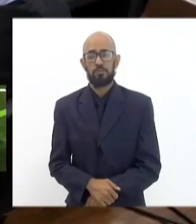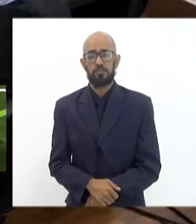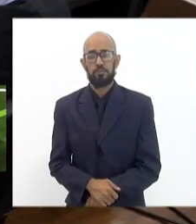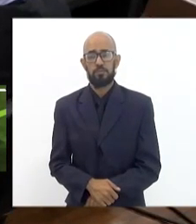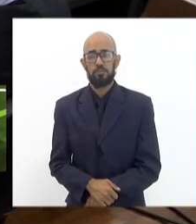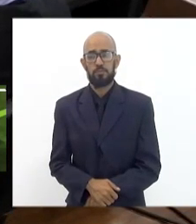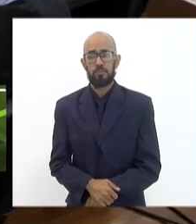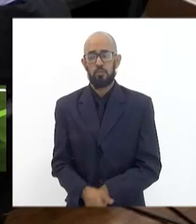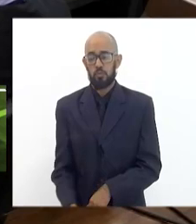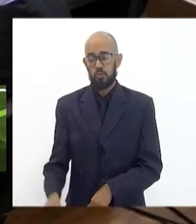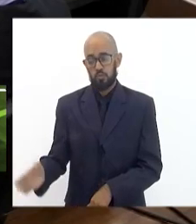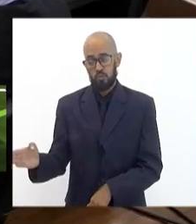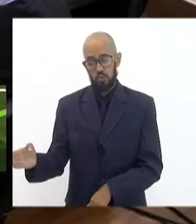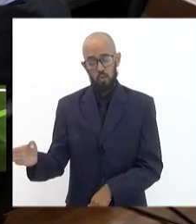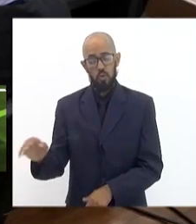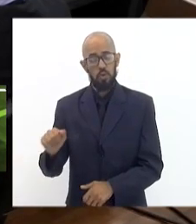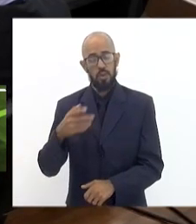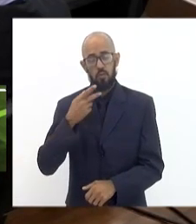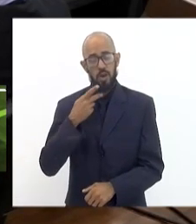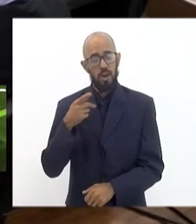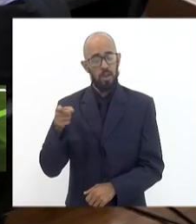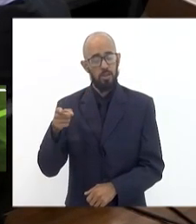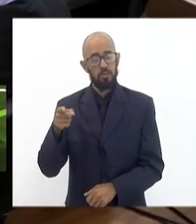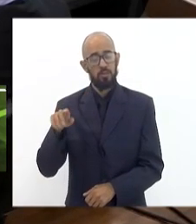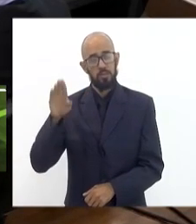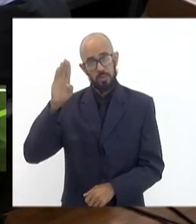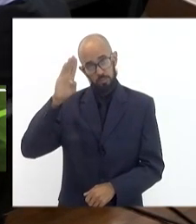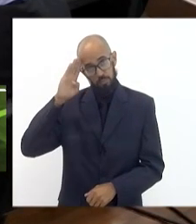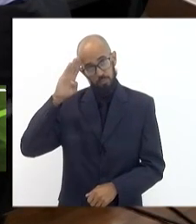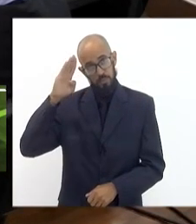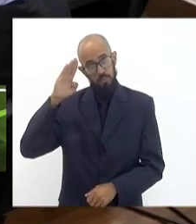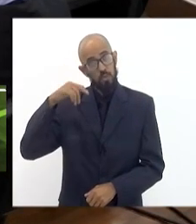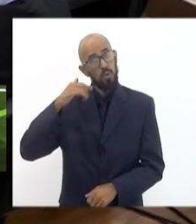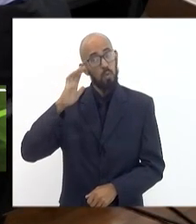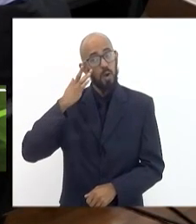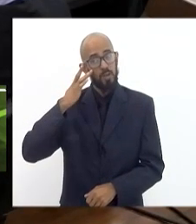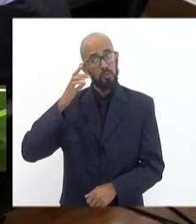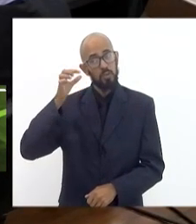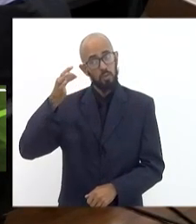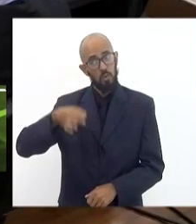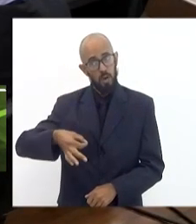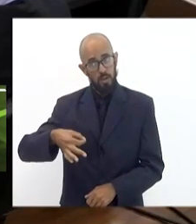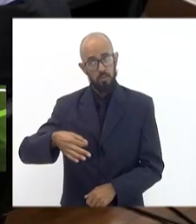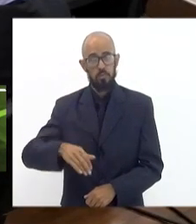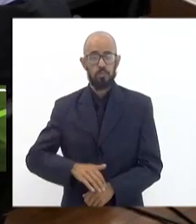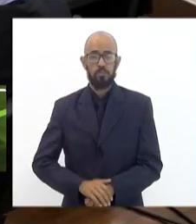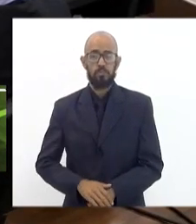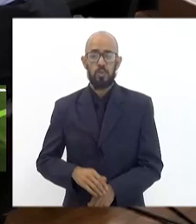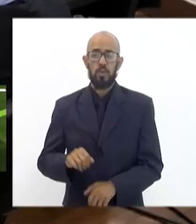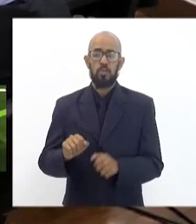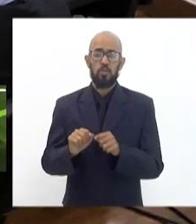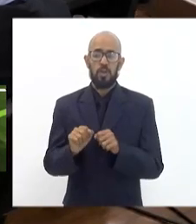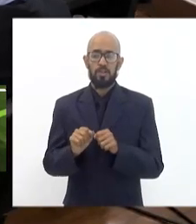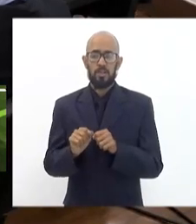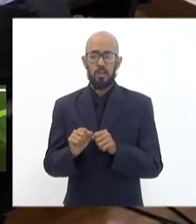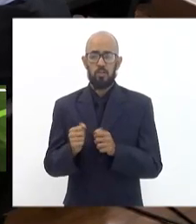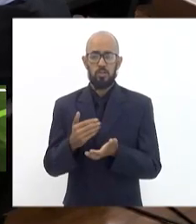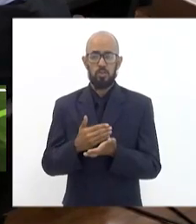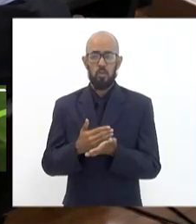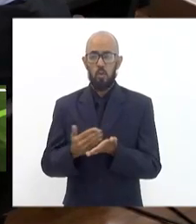eu só tá dando essa prioridade que eu acho correto eu tô falando essa preliminar